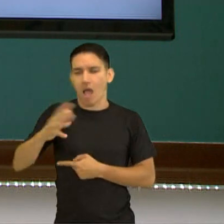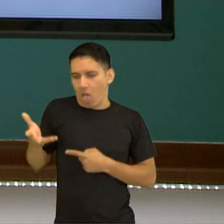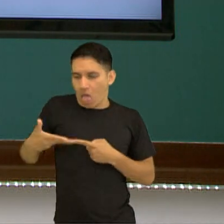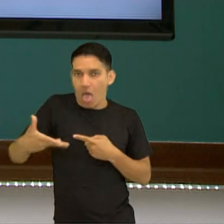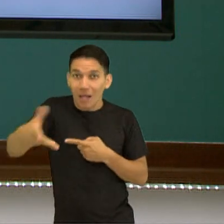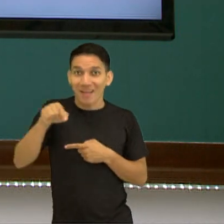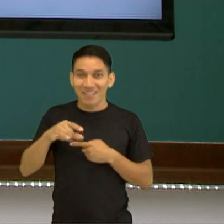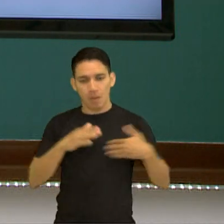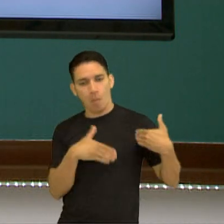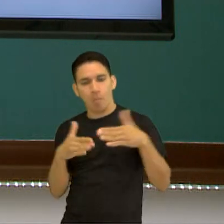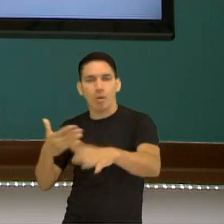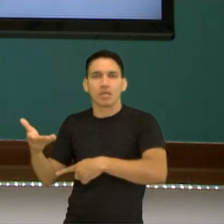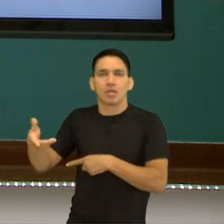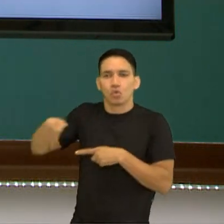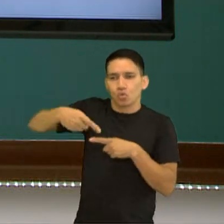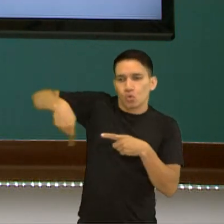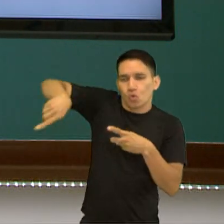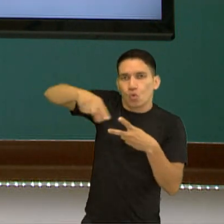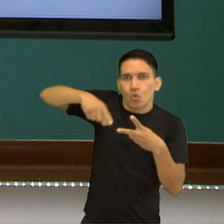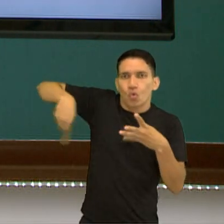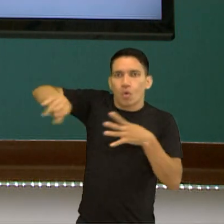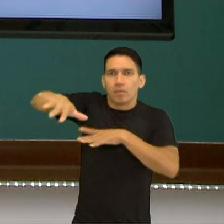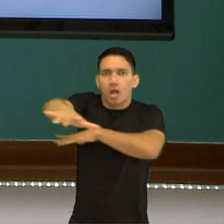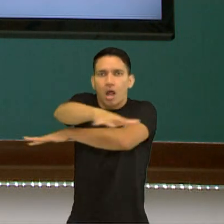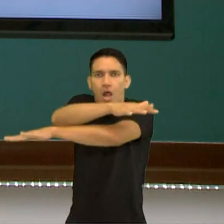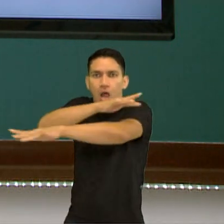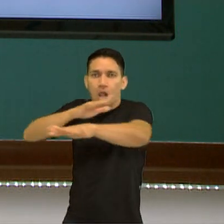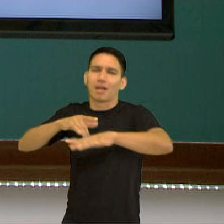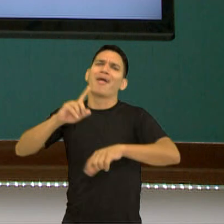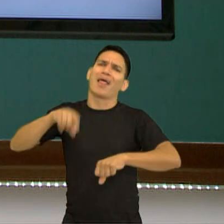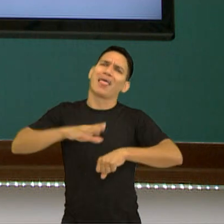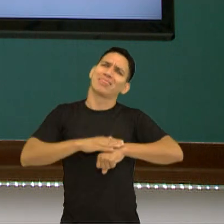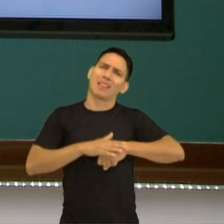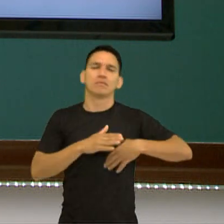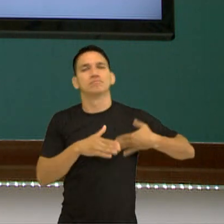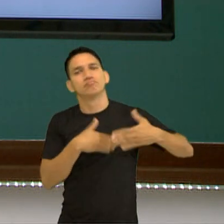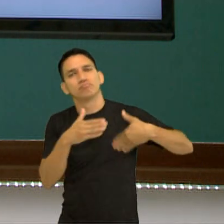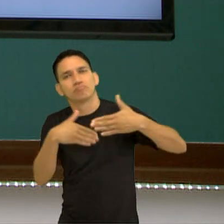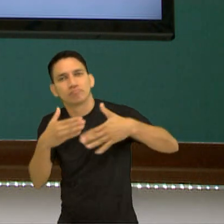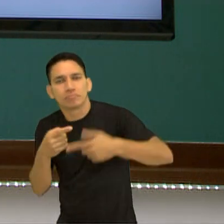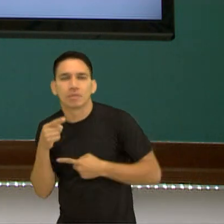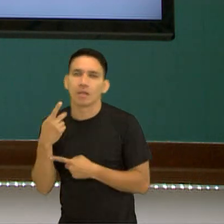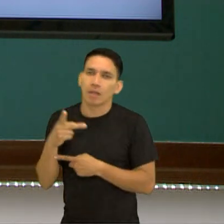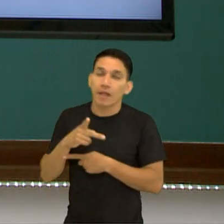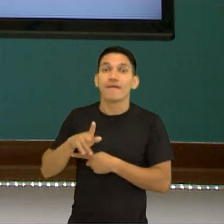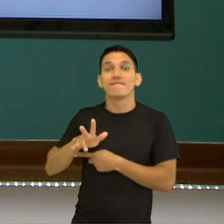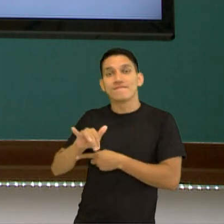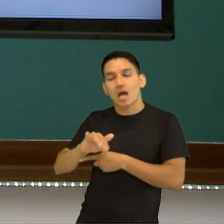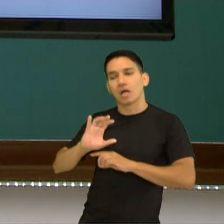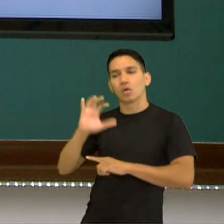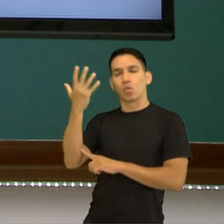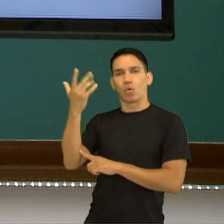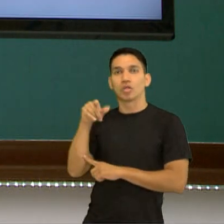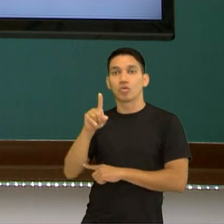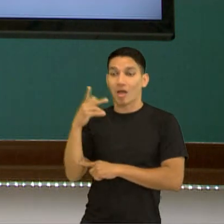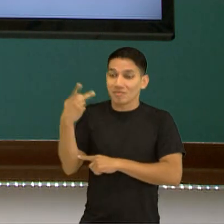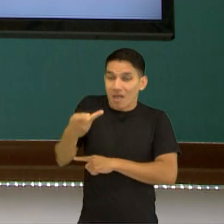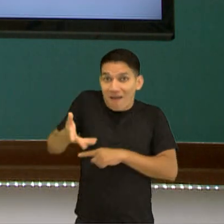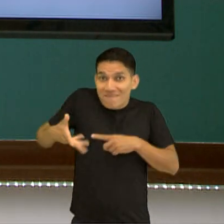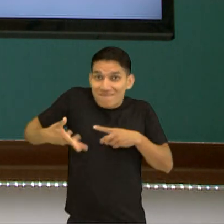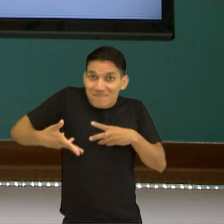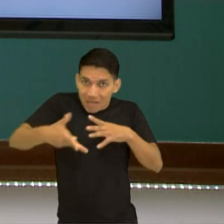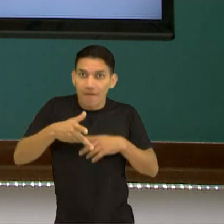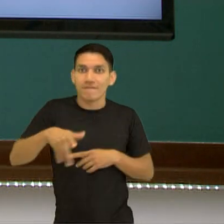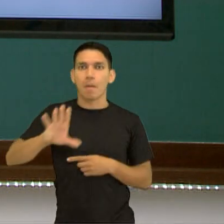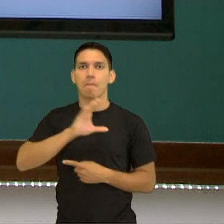de rotação ele foi acontecendo ao longo do tempo e à medida com que ele ia acontecendo, a velocidade ia